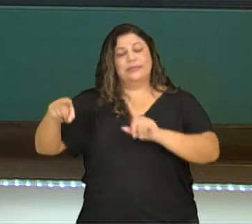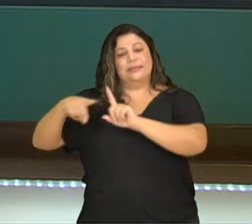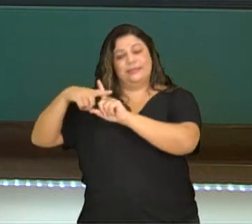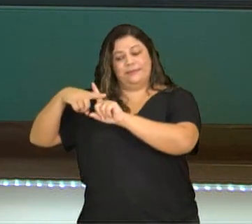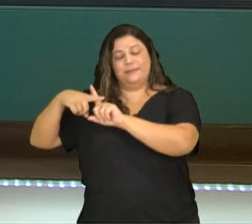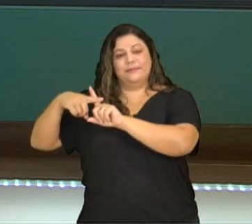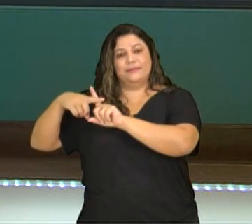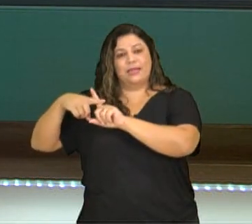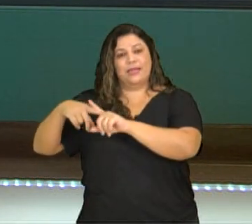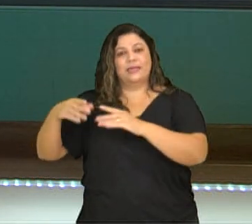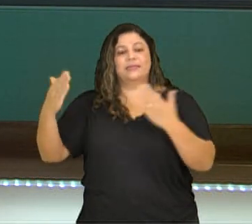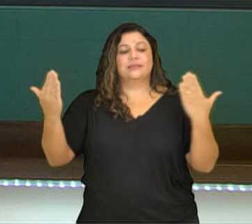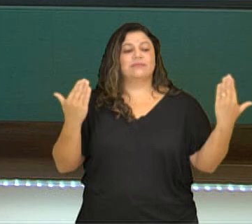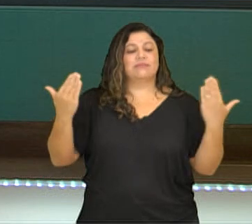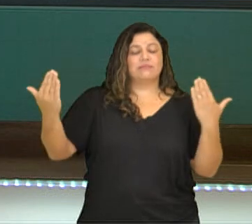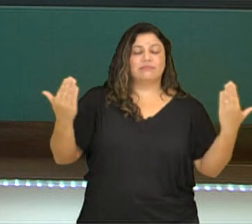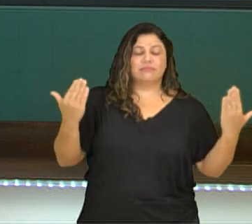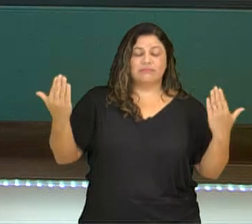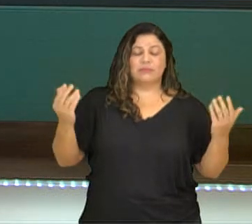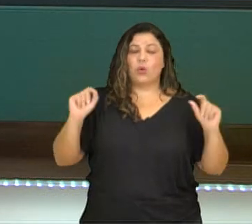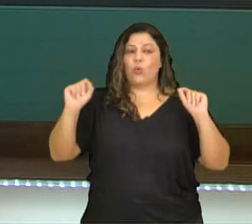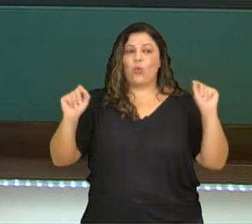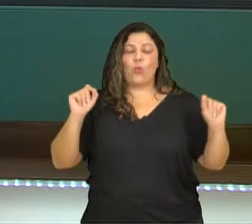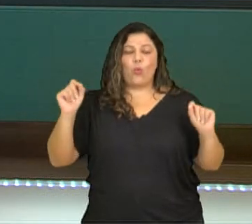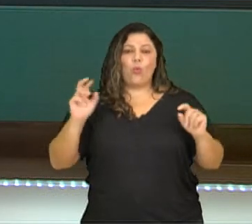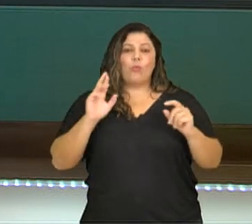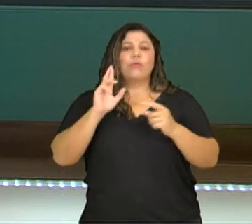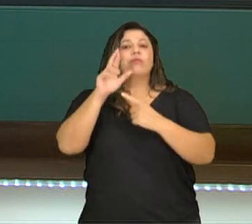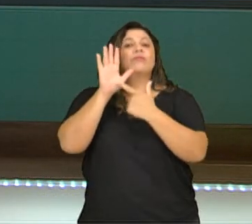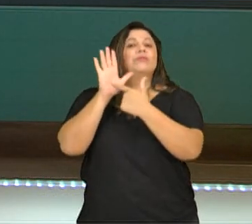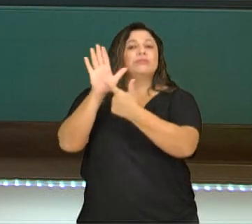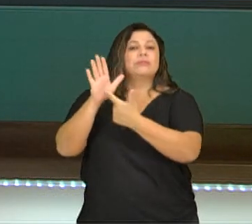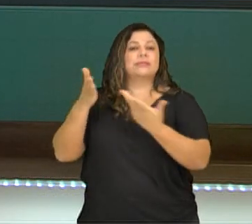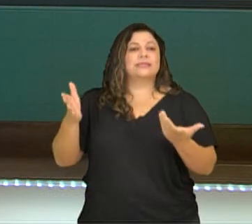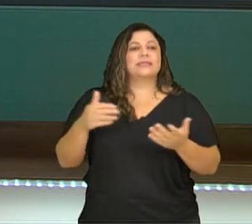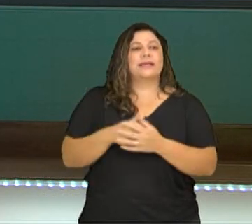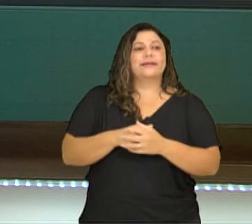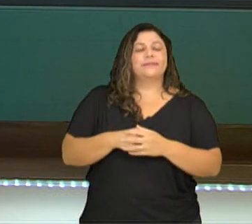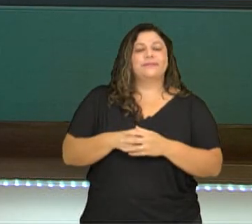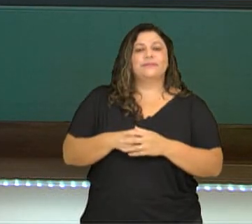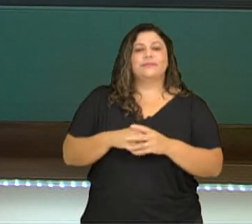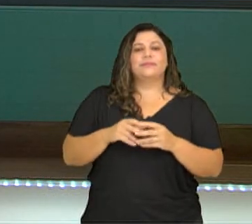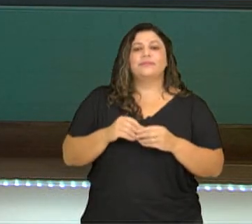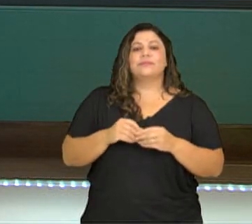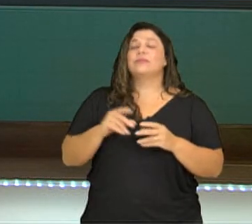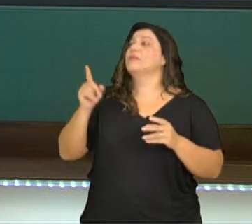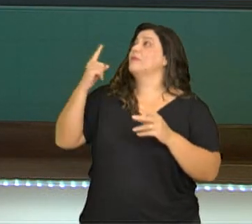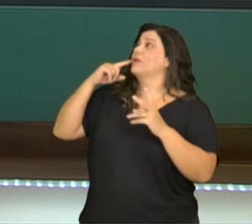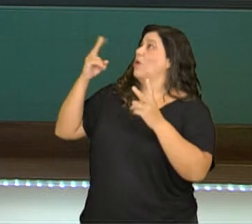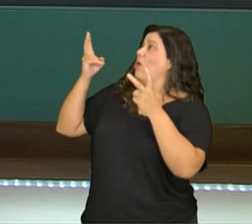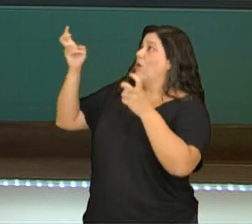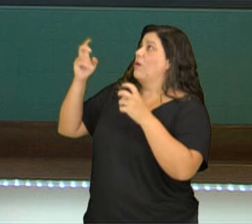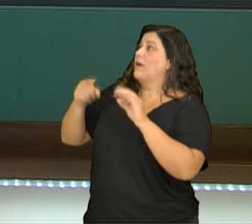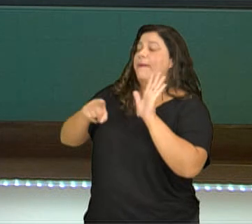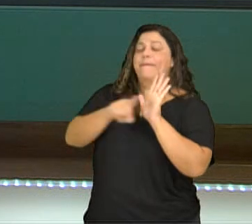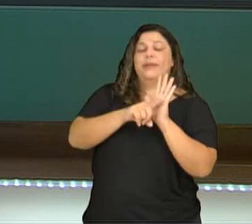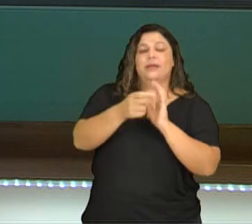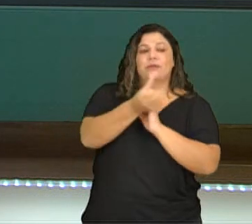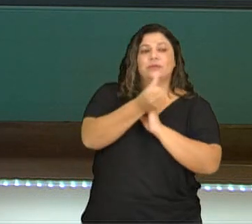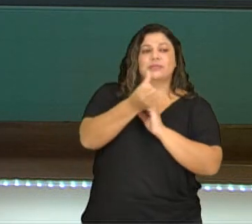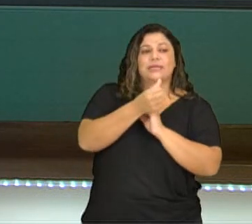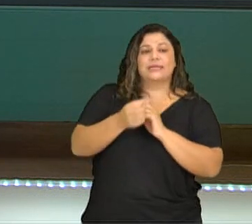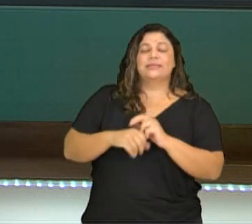positivo. Então, como é que eu vou representar isso? Eu vou representar da seguinte forma. Menos 6